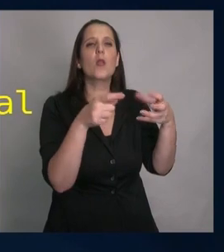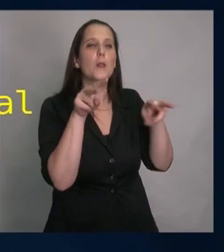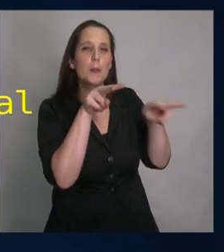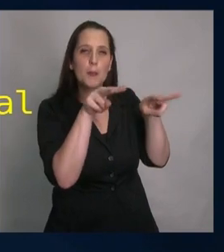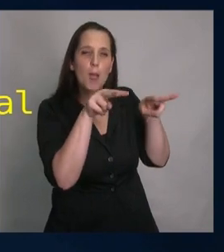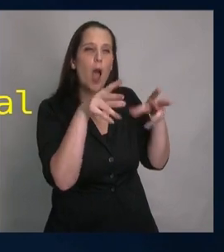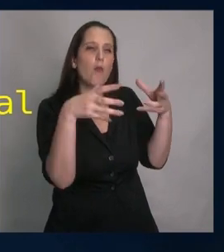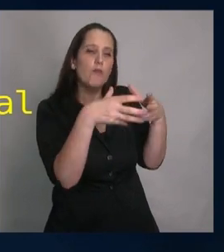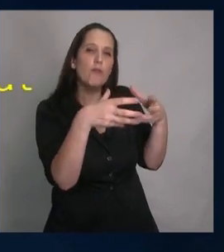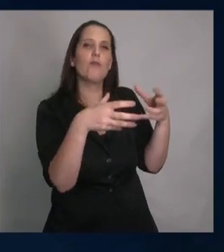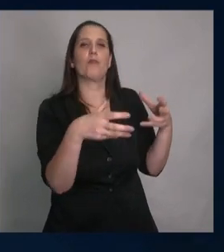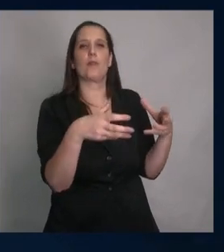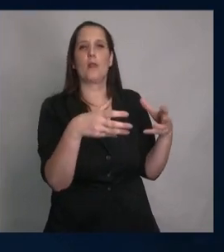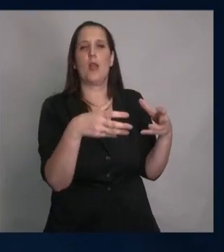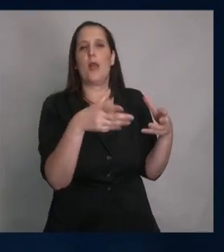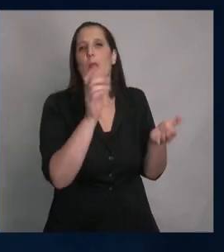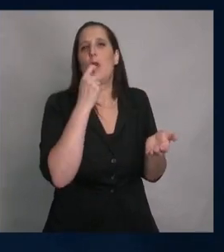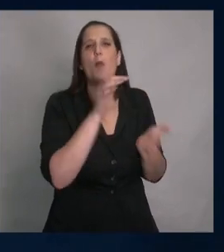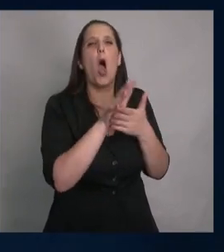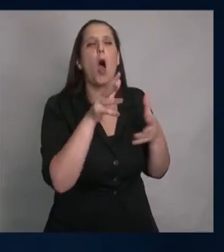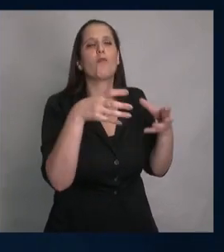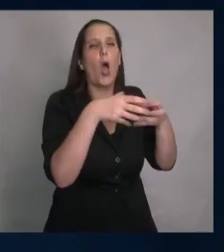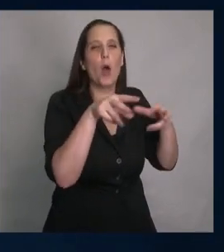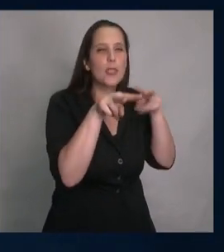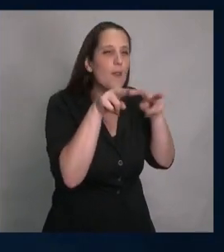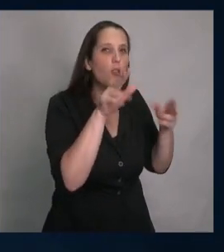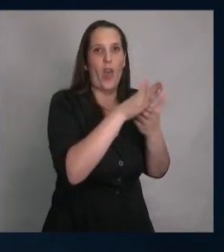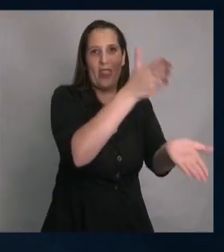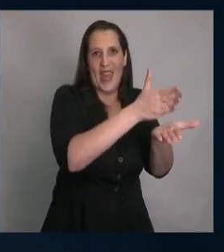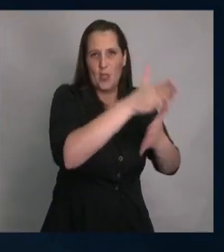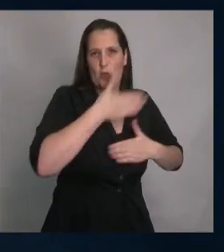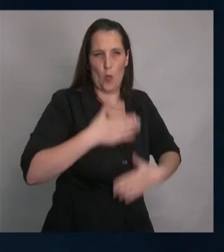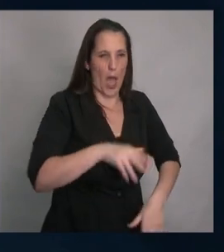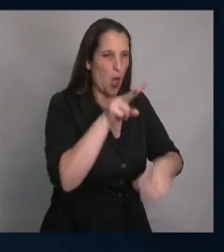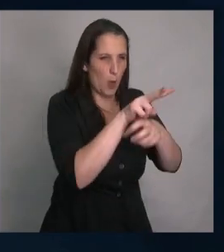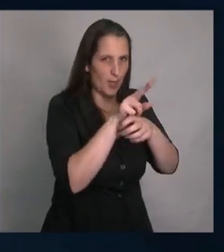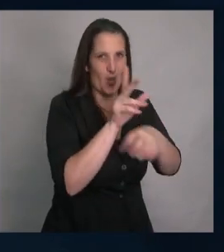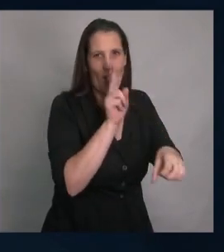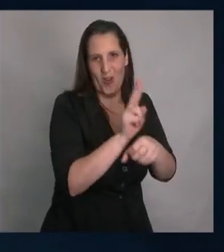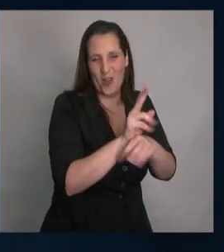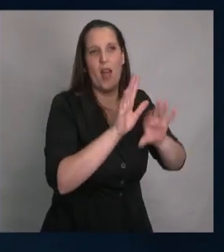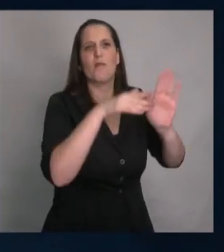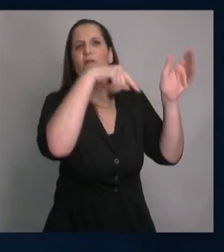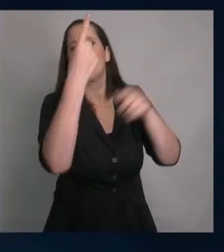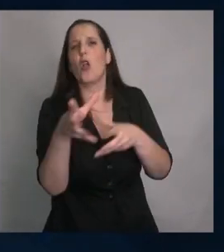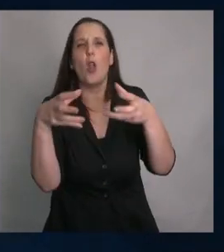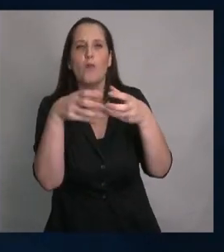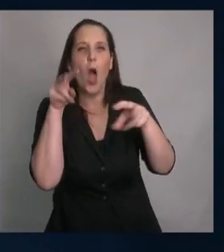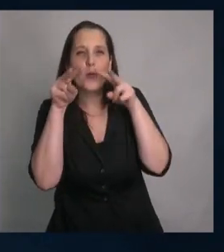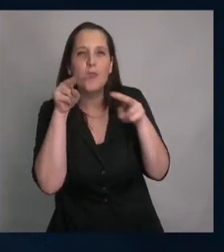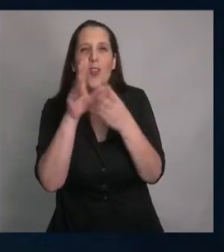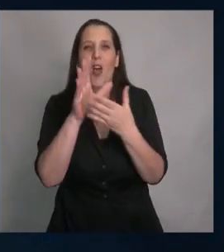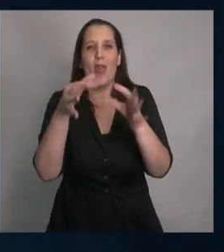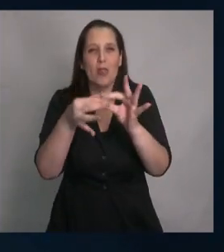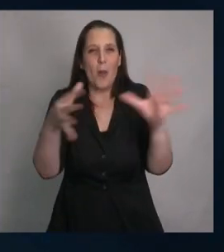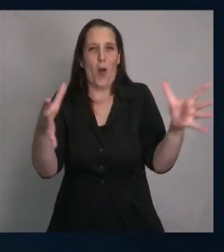de direitos humanos e da democracia, porque também Bolsonaro e